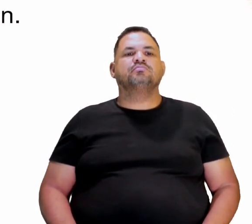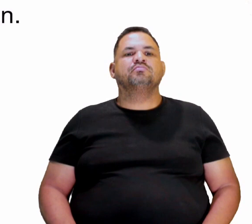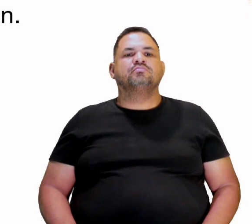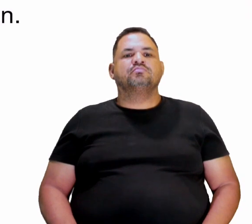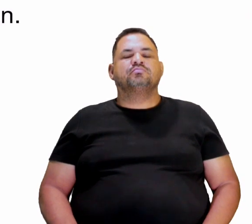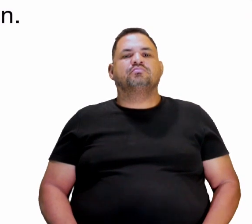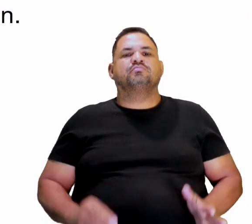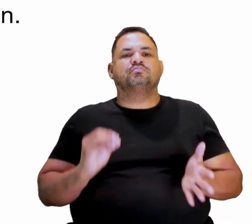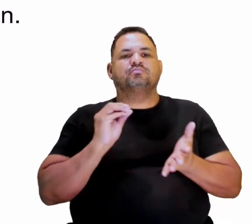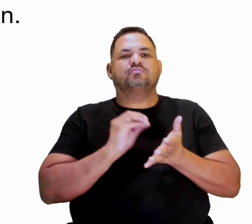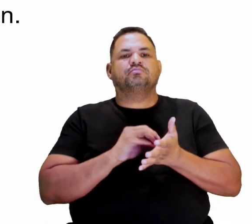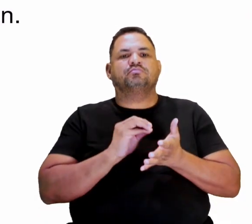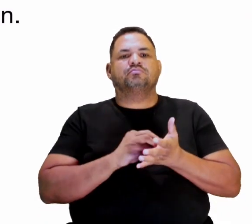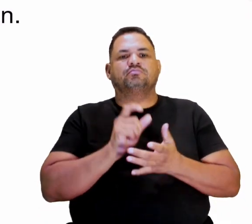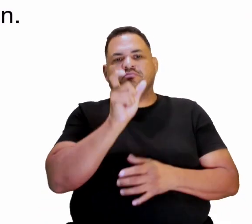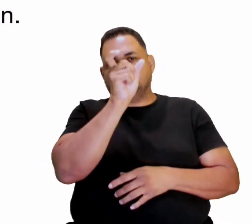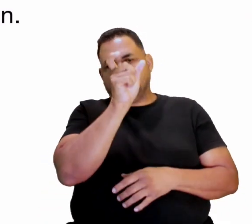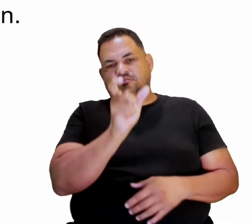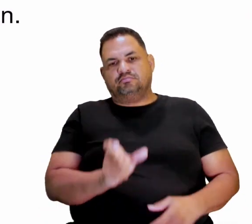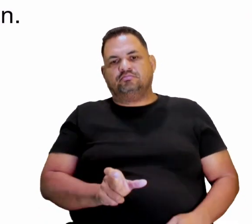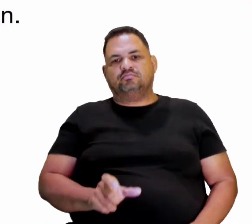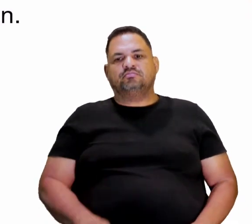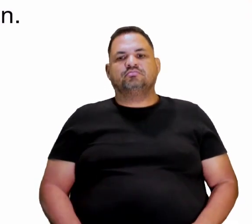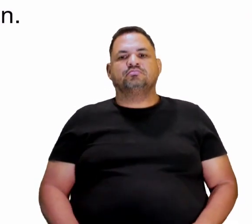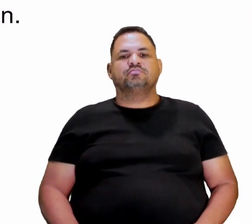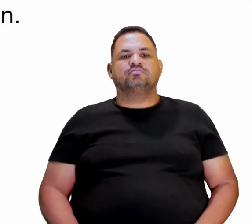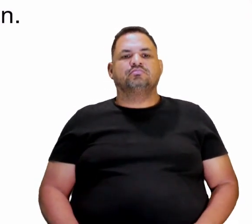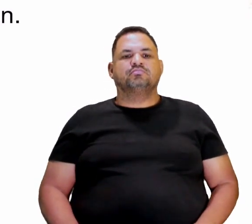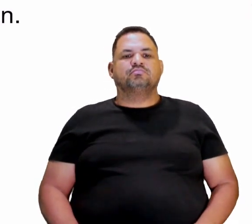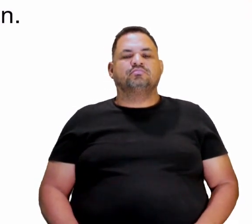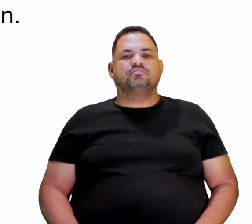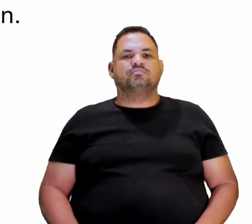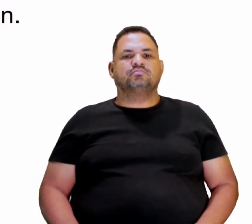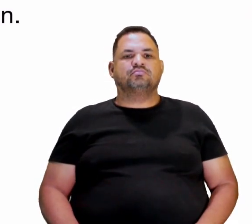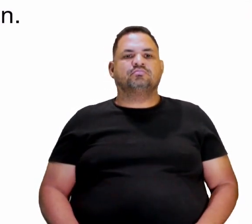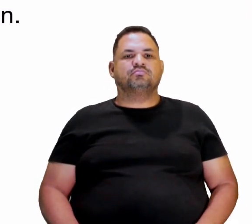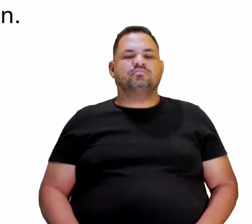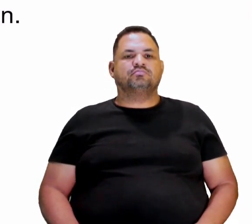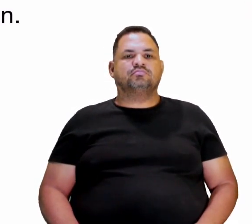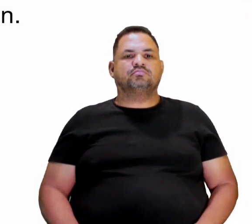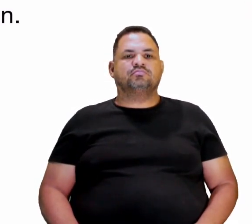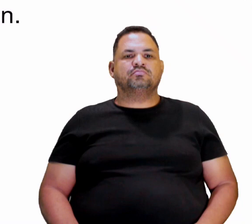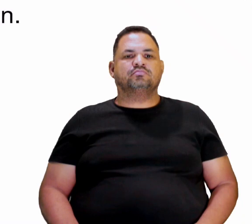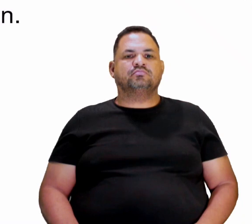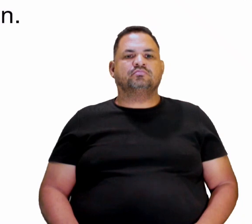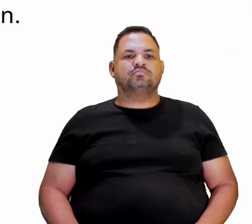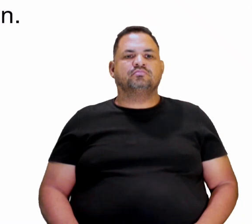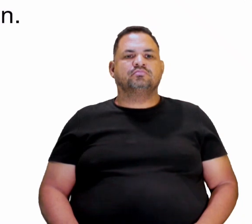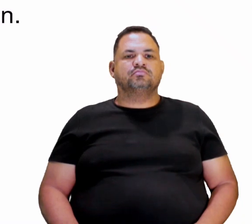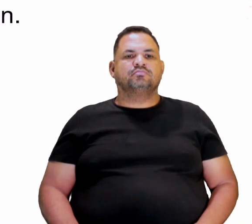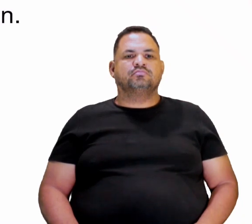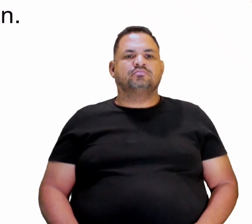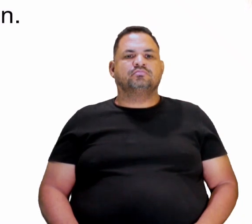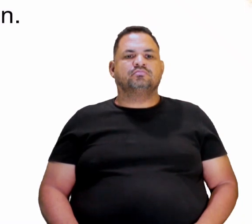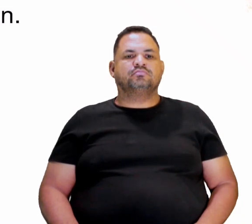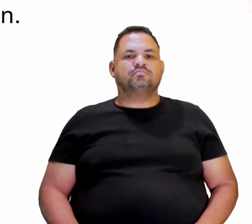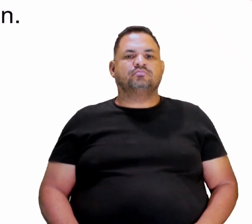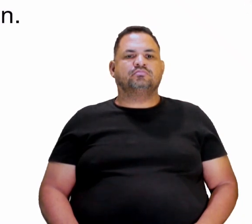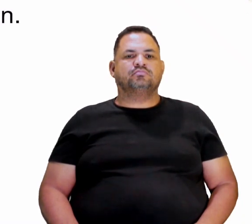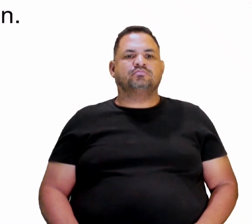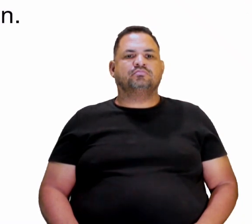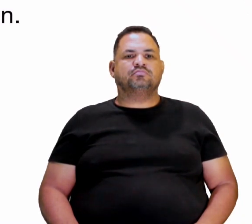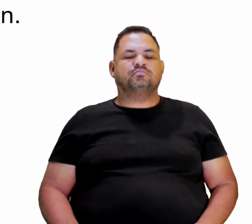Tá faltando o meu sujeito aqui que é you. How often do you travel? Vou fazer melhor. How often do you